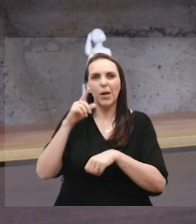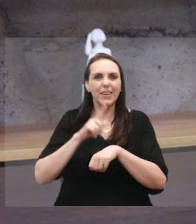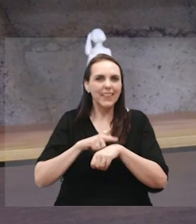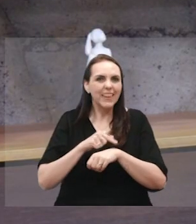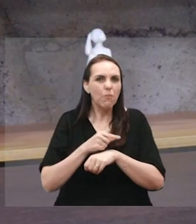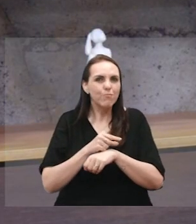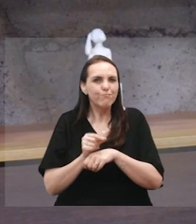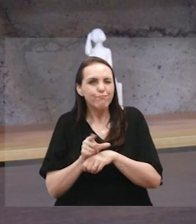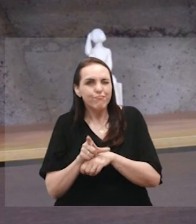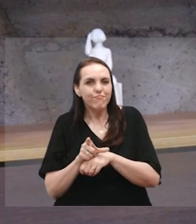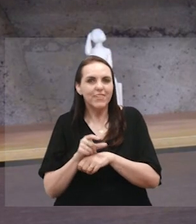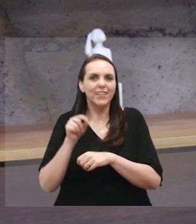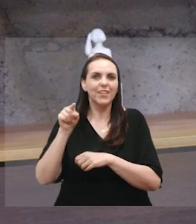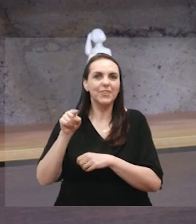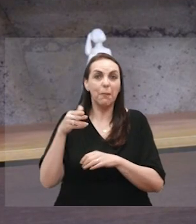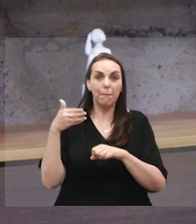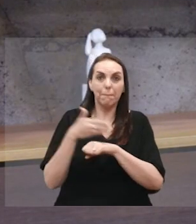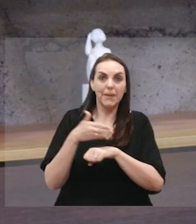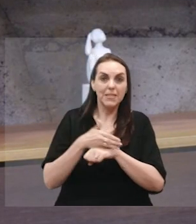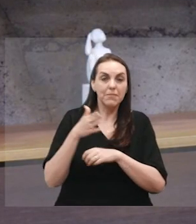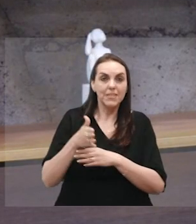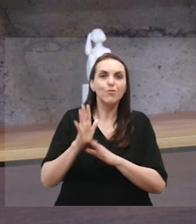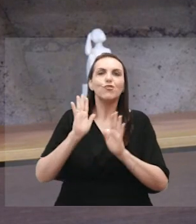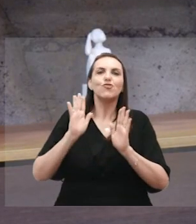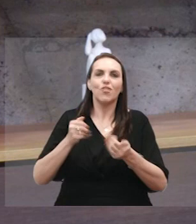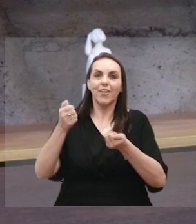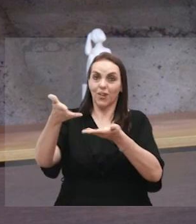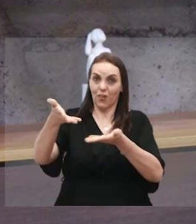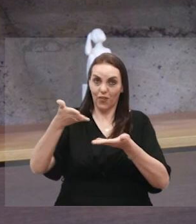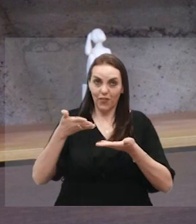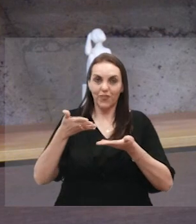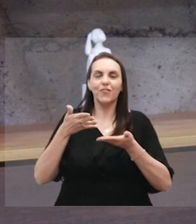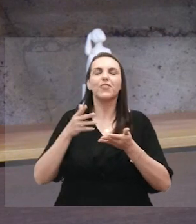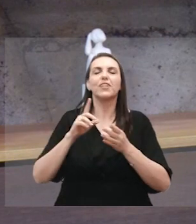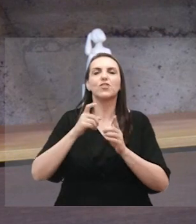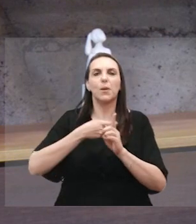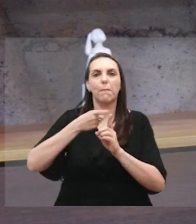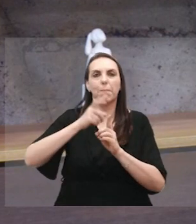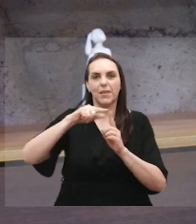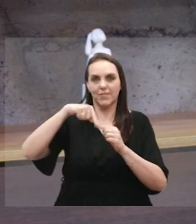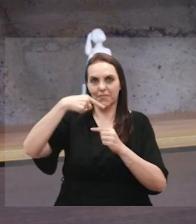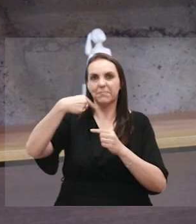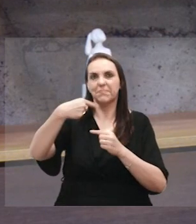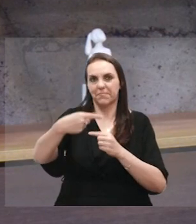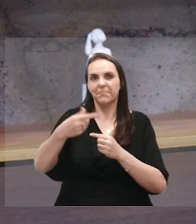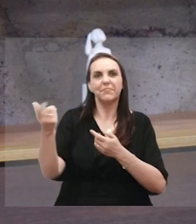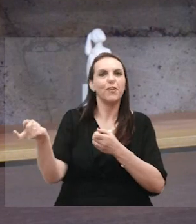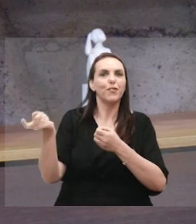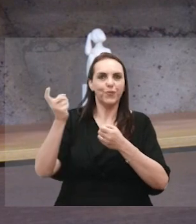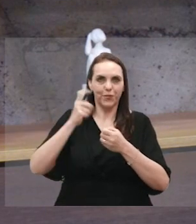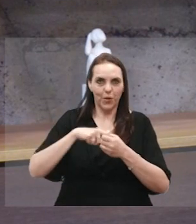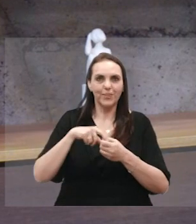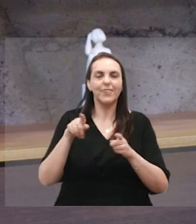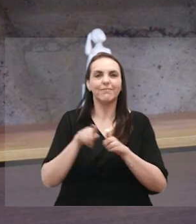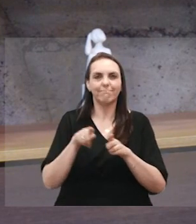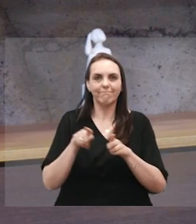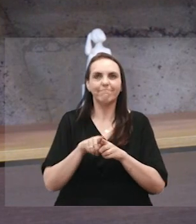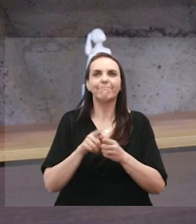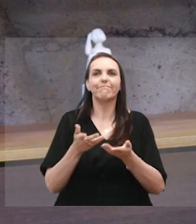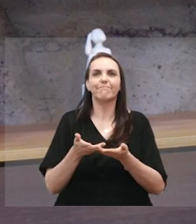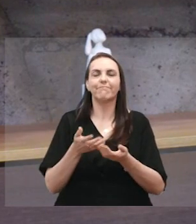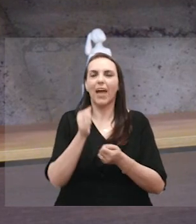pouquinho do tempo pela sua participação, já deixar o convite para que o senhor retorne dentro de alguns meses,